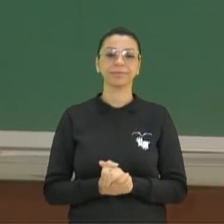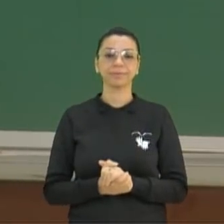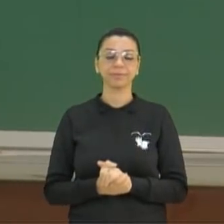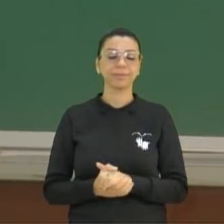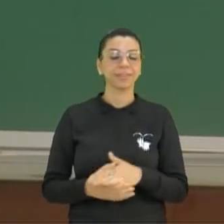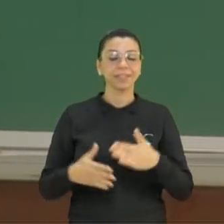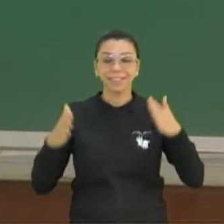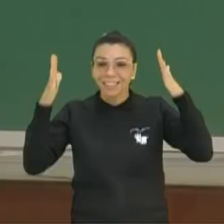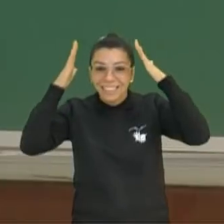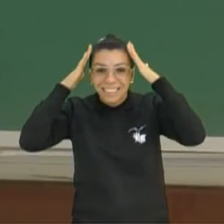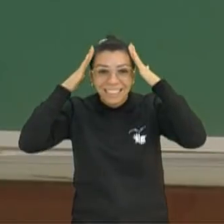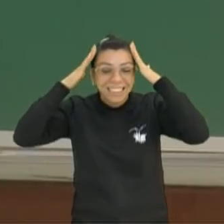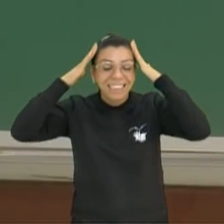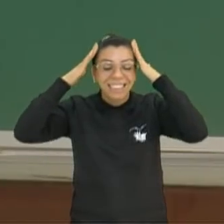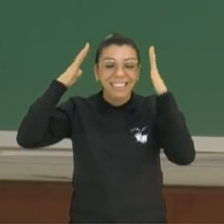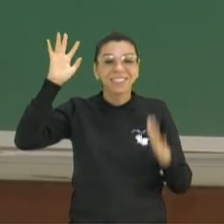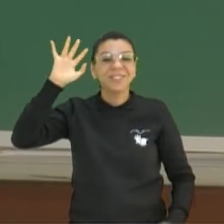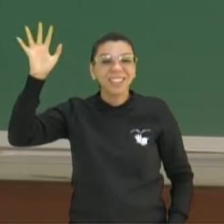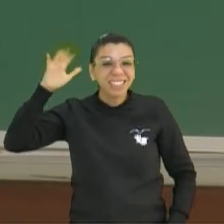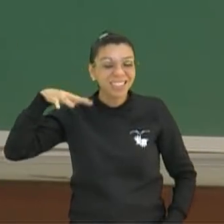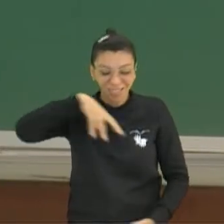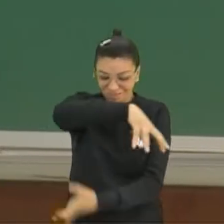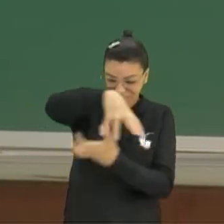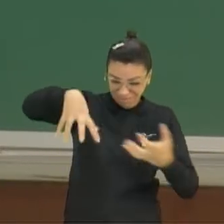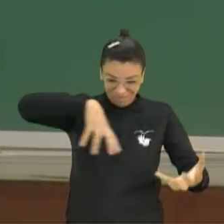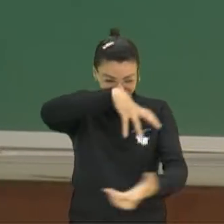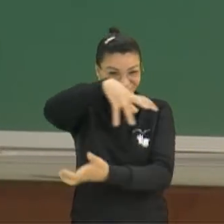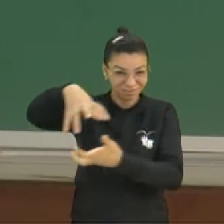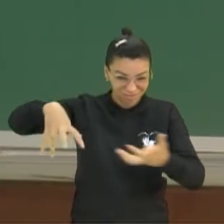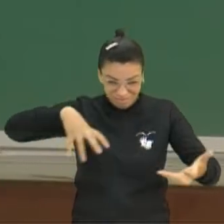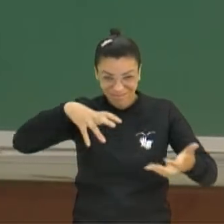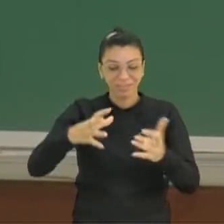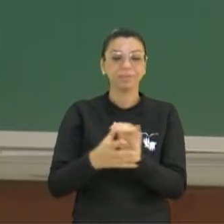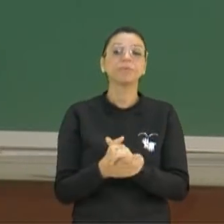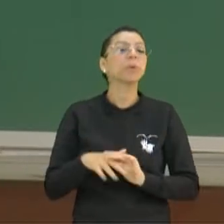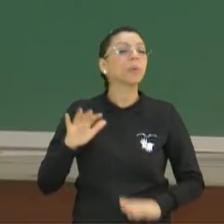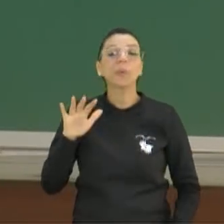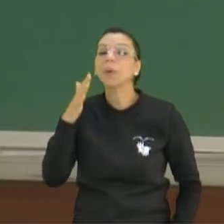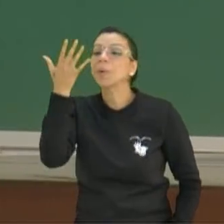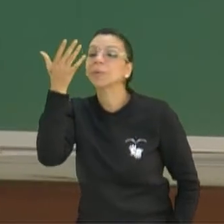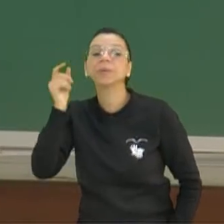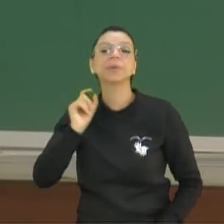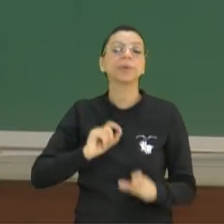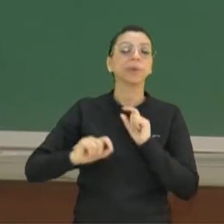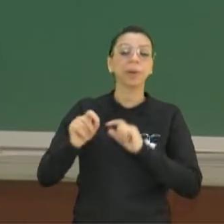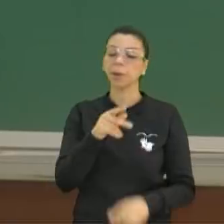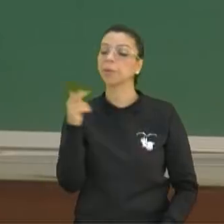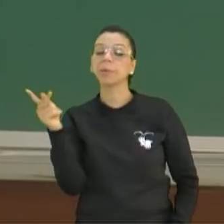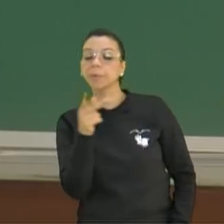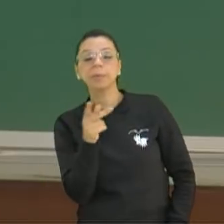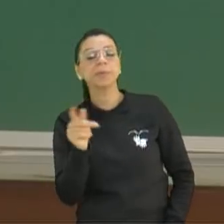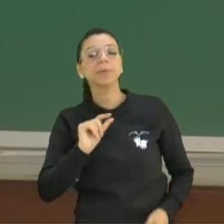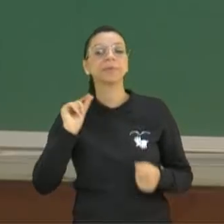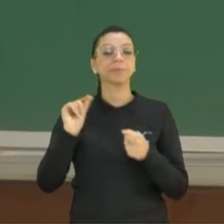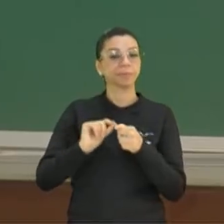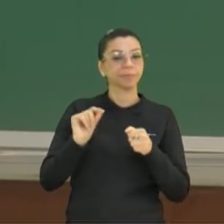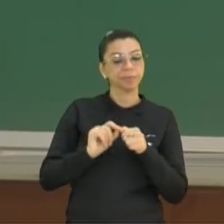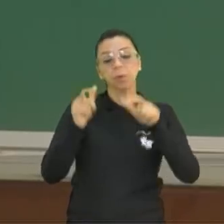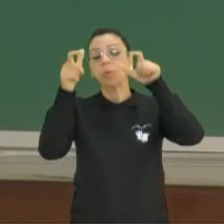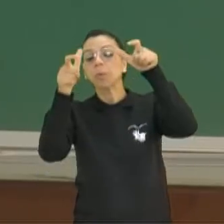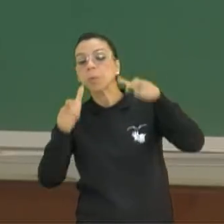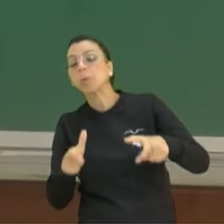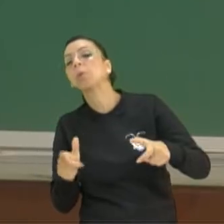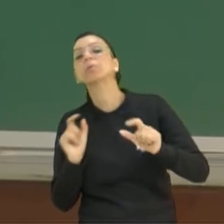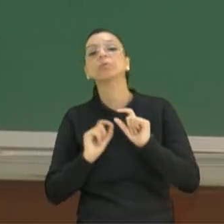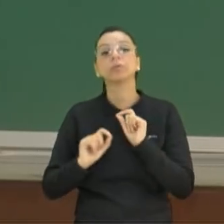Meu Deus, imagina a bagunça que estava nesse lugar. O que aconteceu aqui? O que eles estavam fazendo? Onde era?